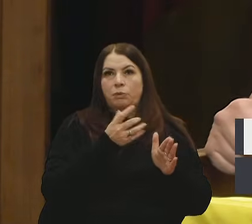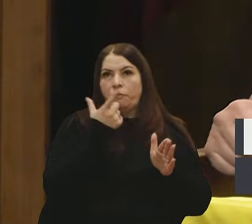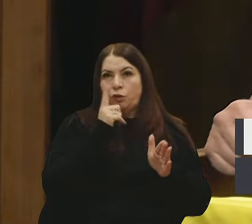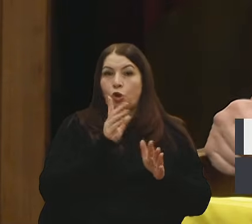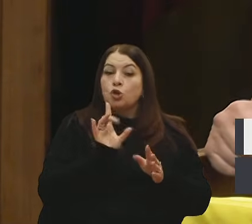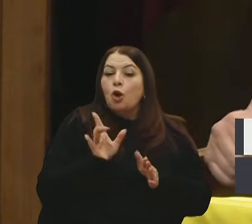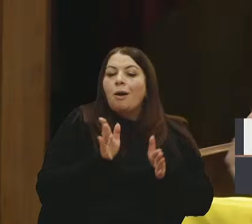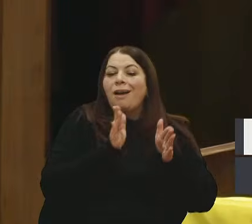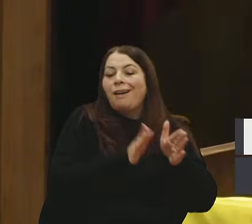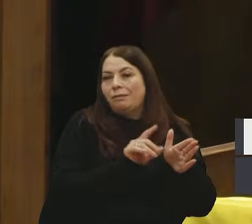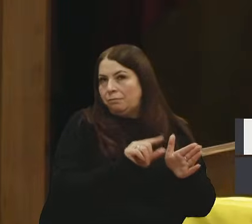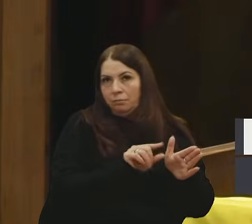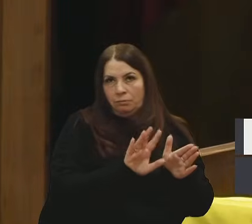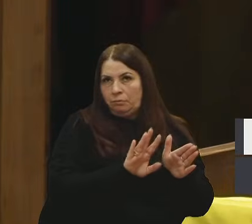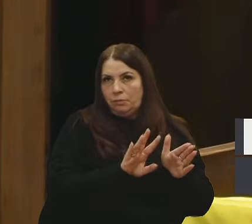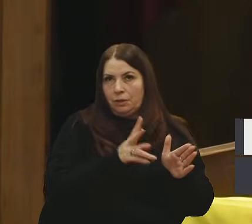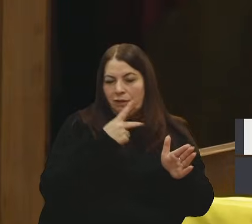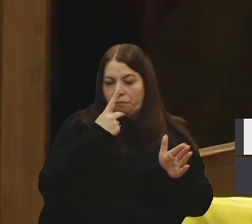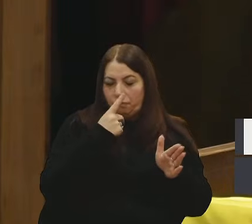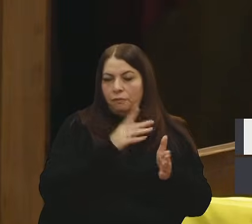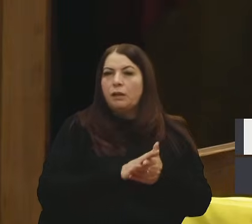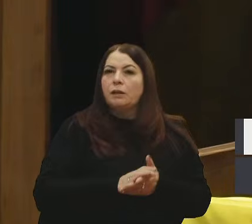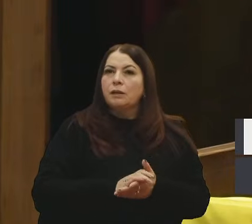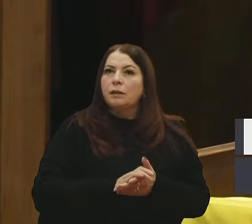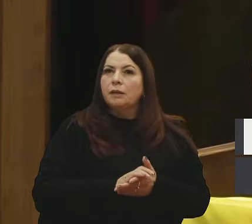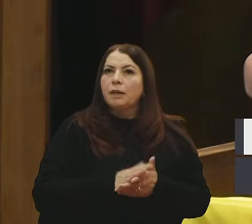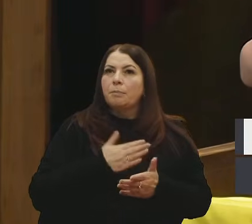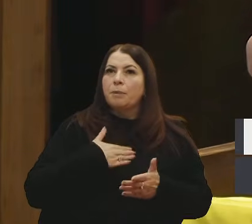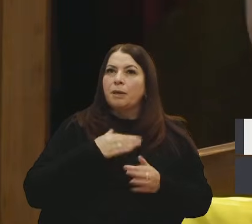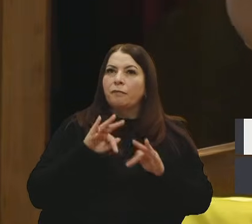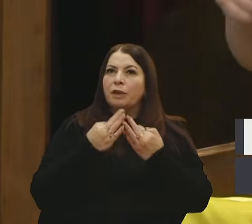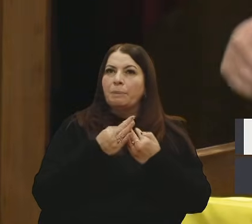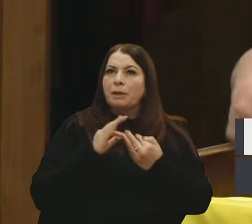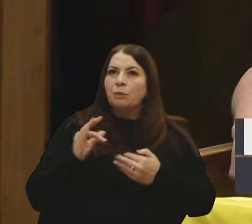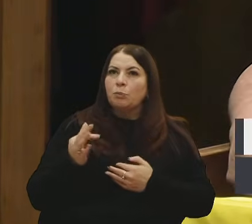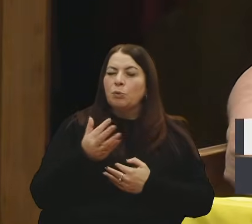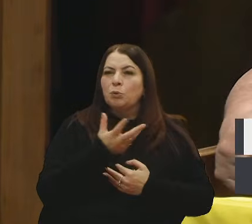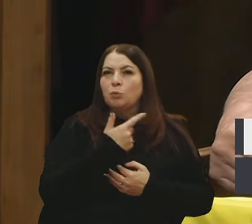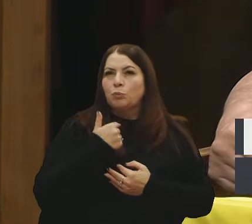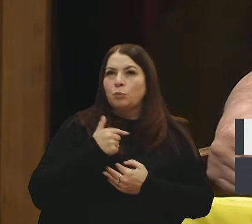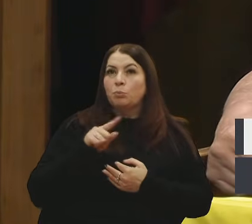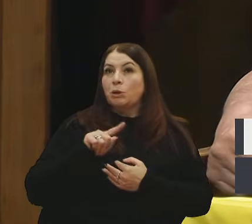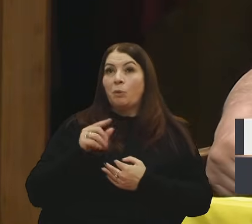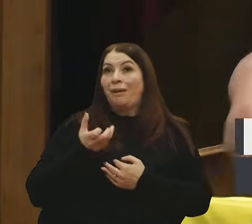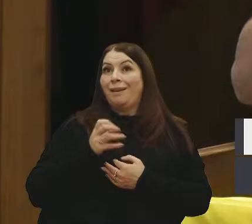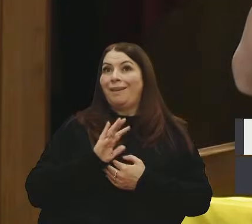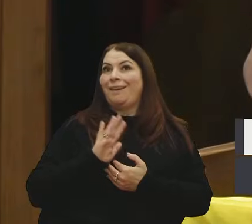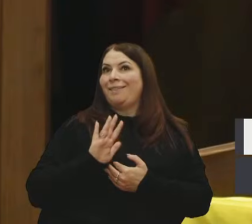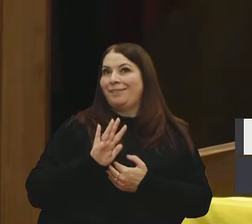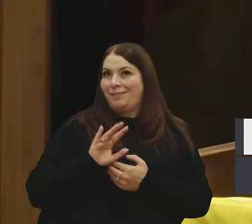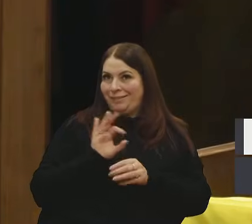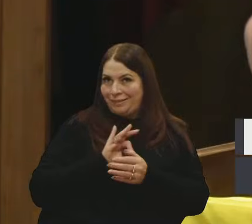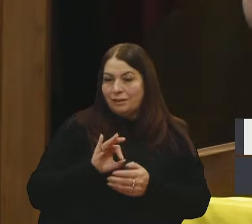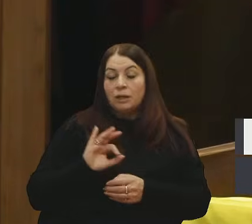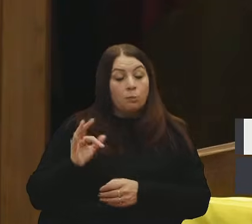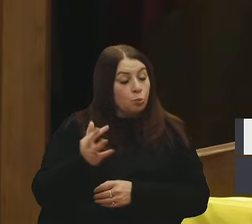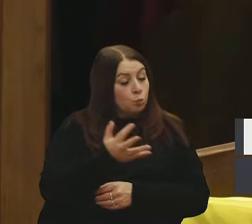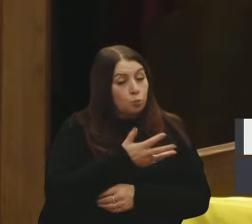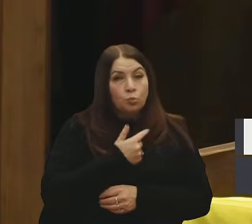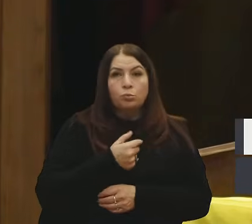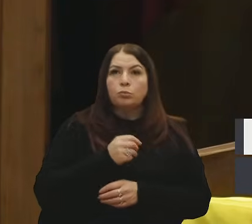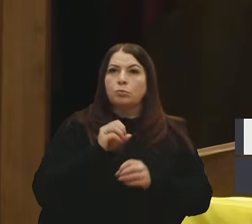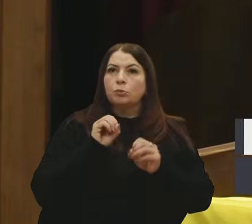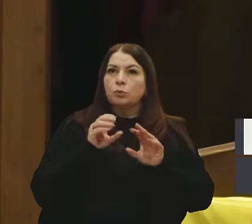parcial, né? Como diz aquele grupo, minha família quer tudo como quem não quer nada. Nós queremos tudo. Queremos